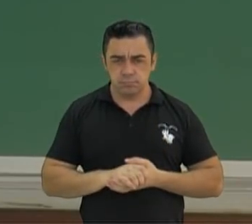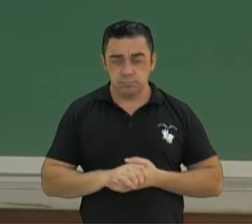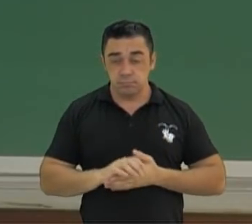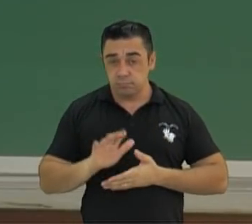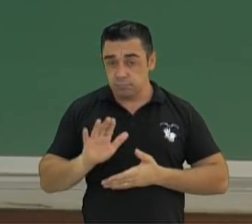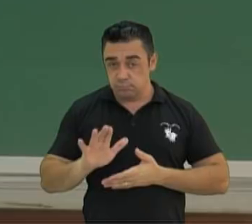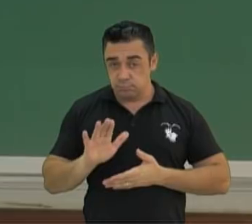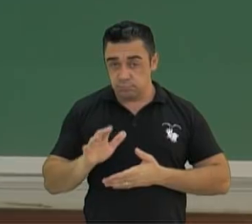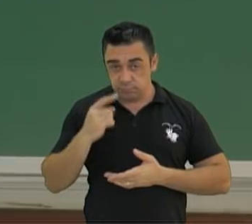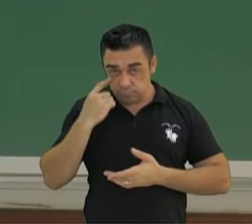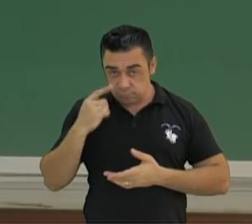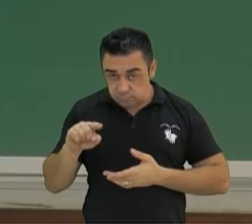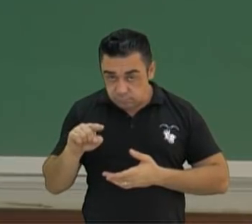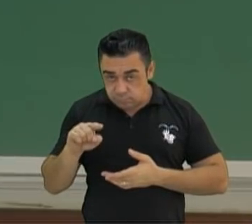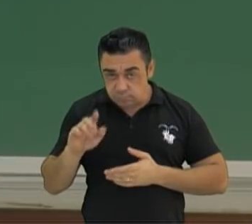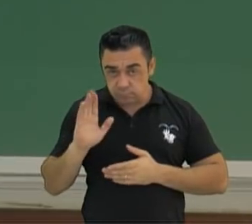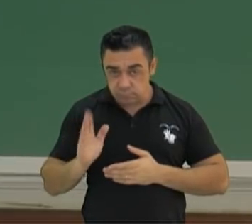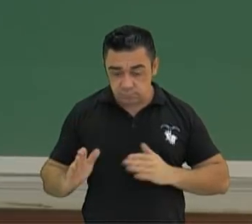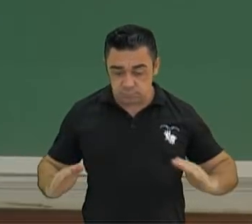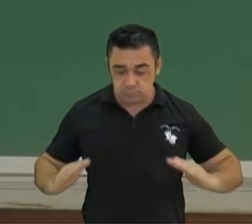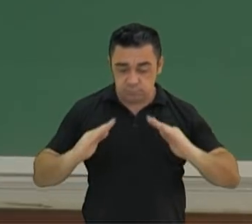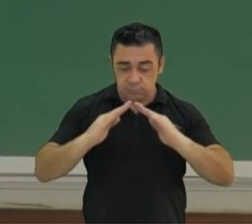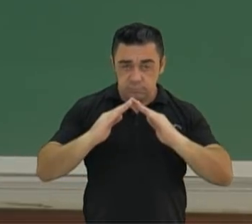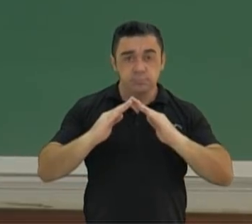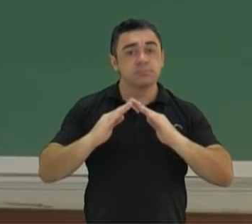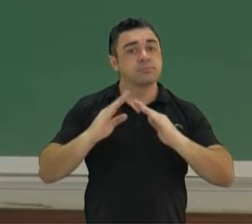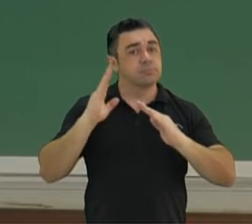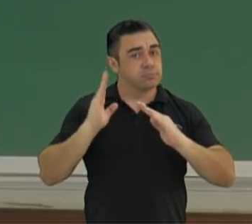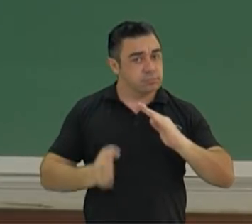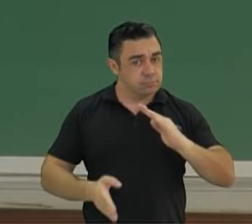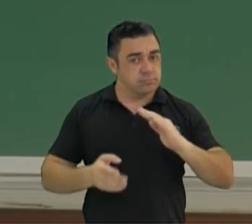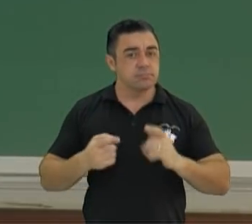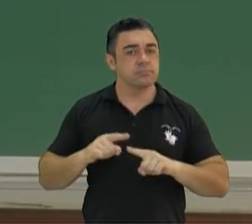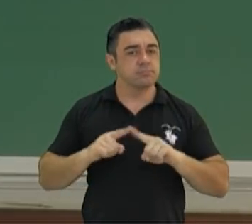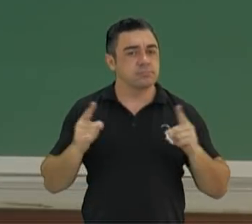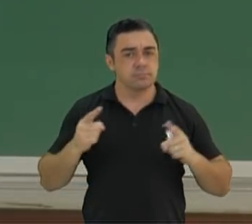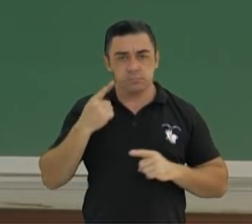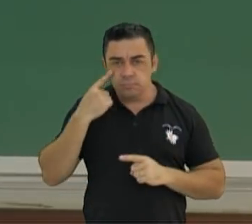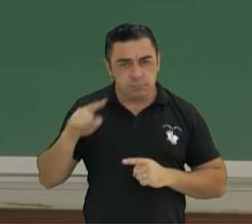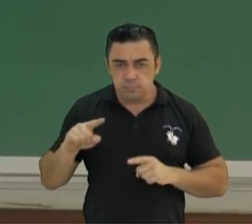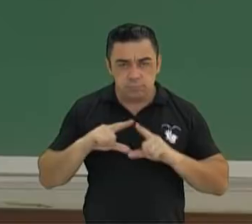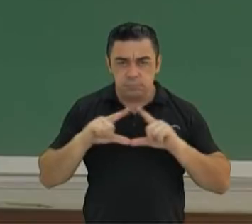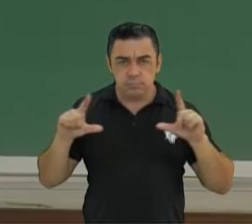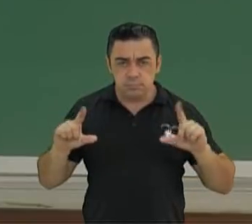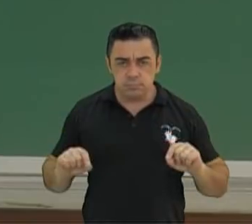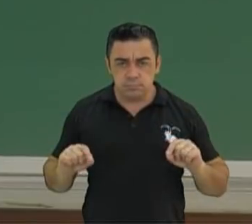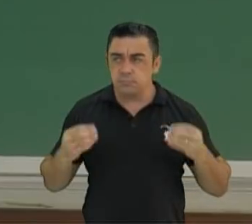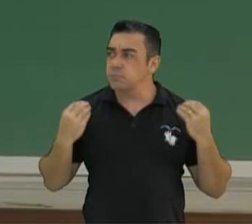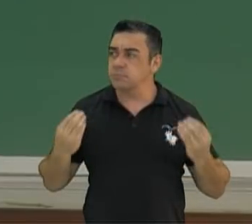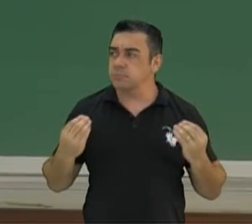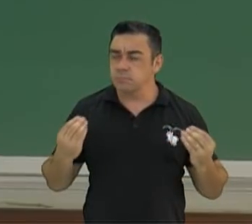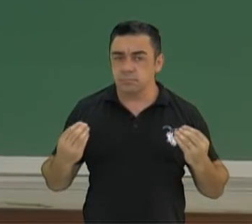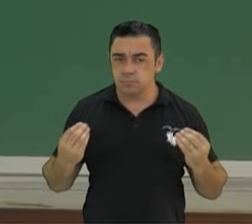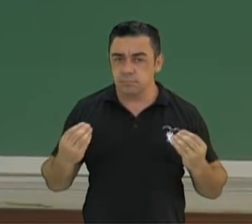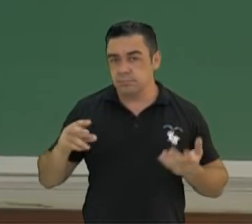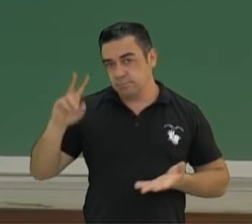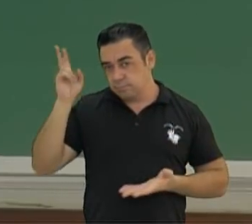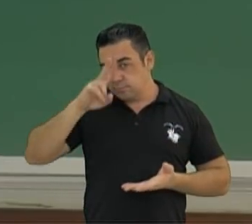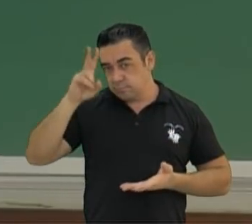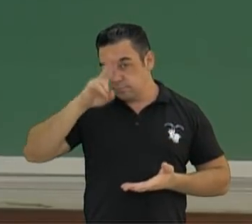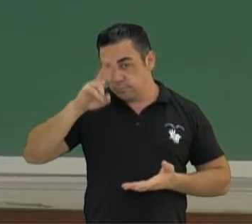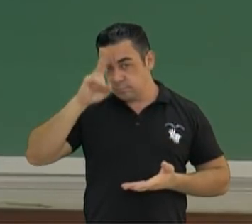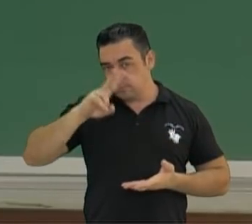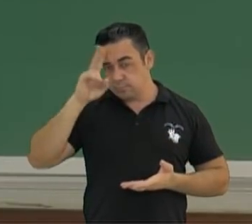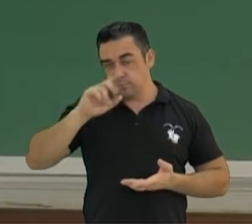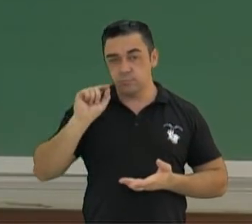Pirâmide. Vimos pirâmide no início da aula, mas não vimos lá a fórmula. Prof, como que é? Lembram?